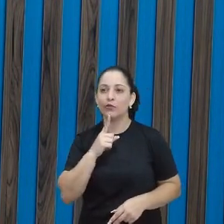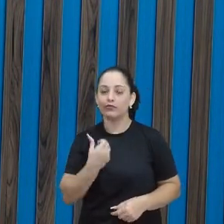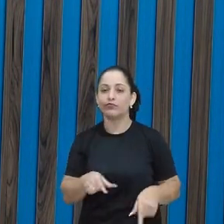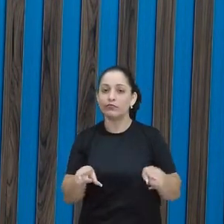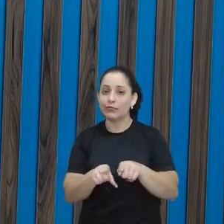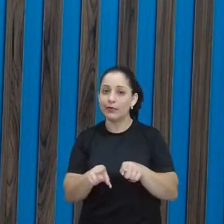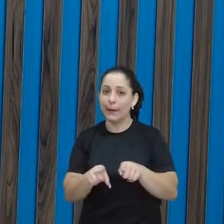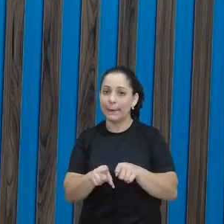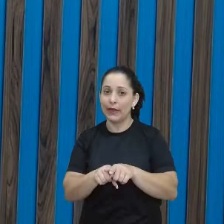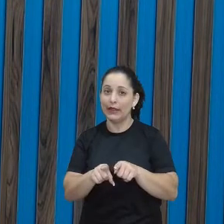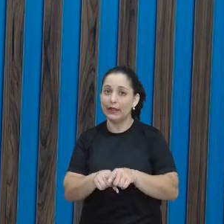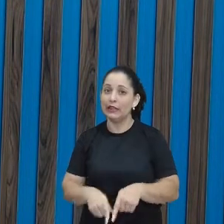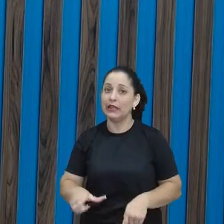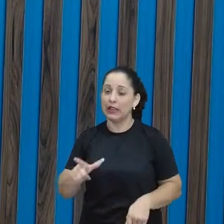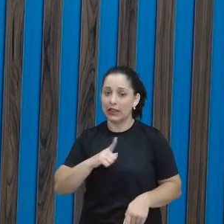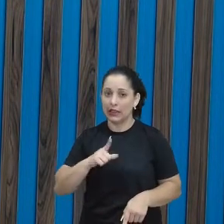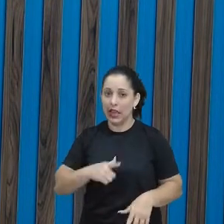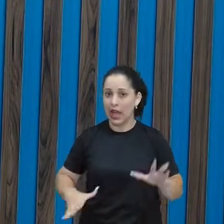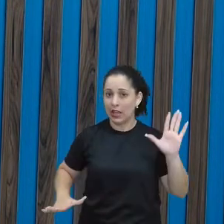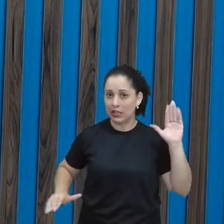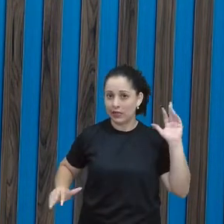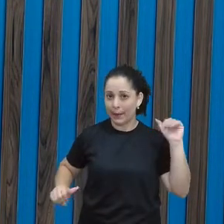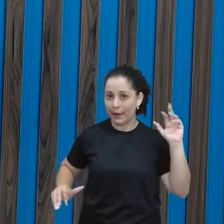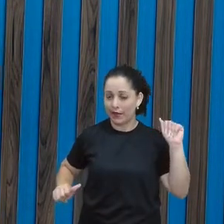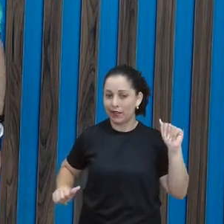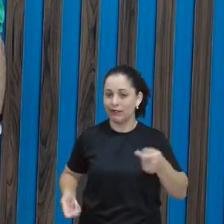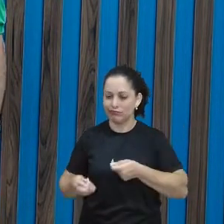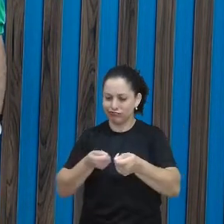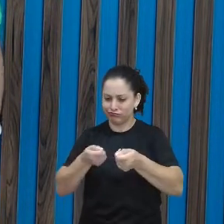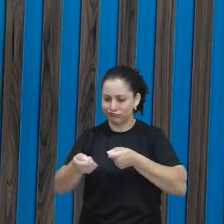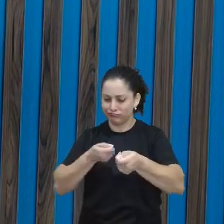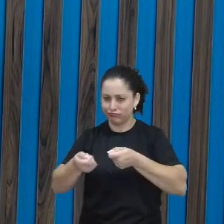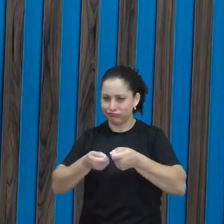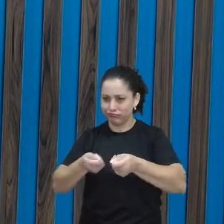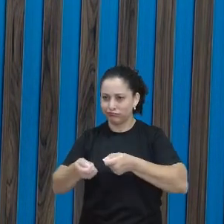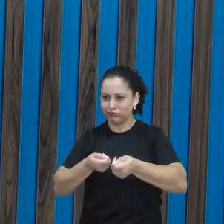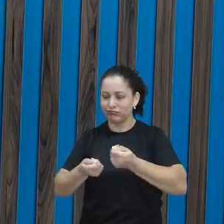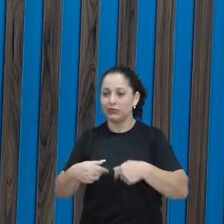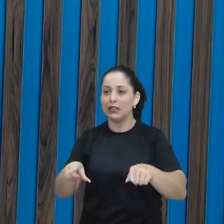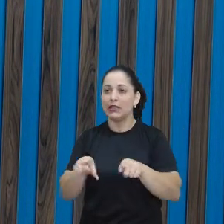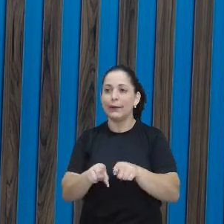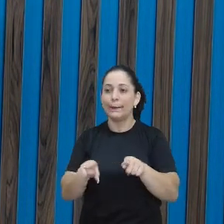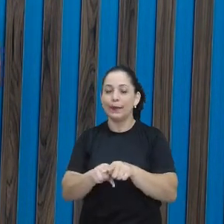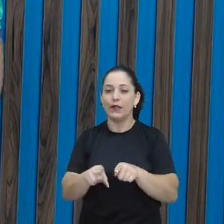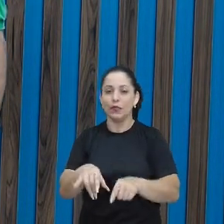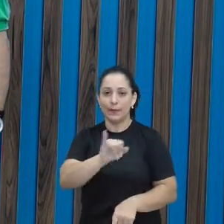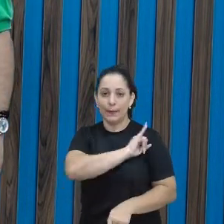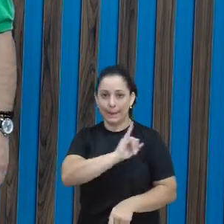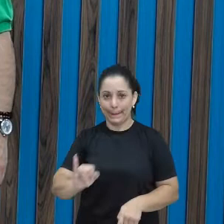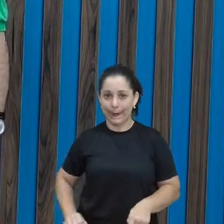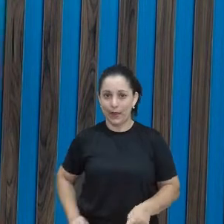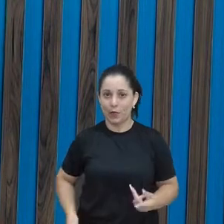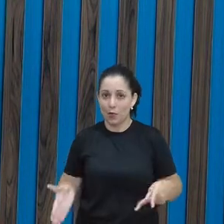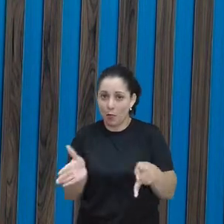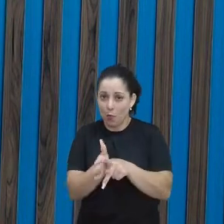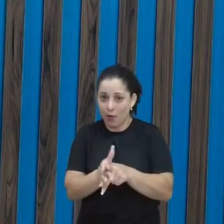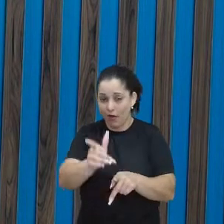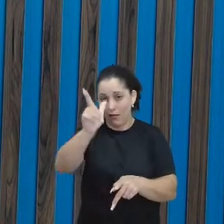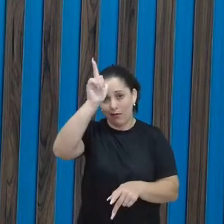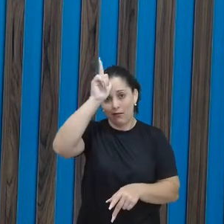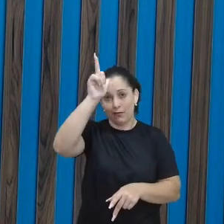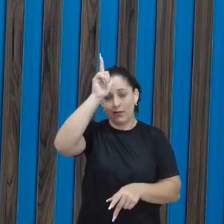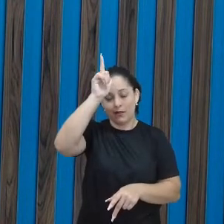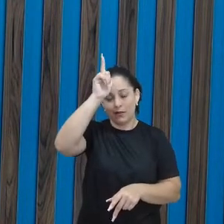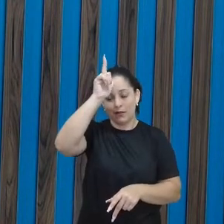influência da Espanha, certo? O Império Germânico, que na realidade seria mais na frente, né, o que a gente conhece como